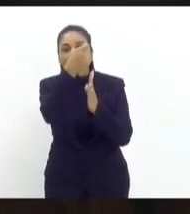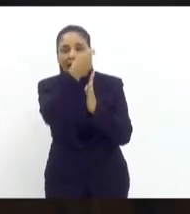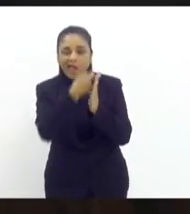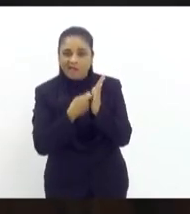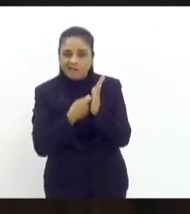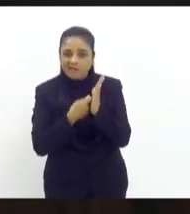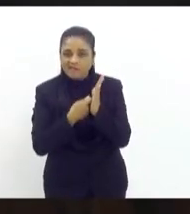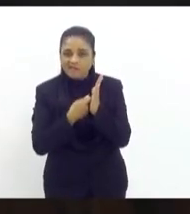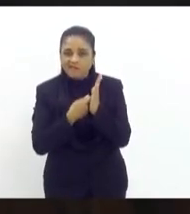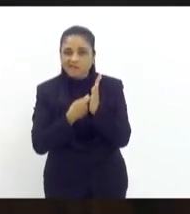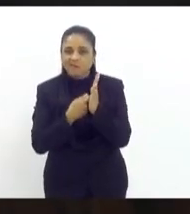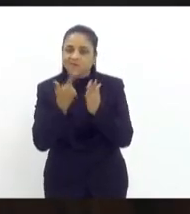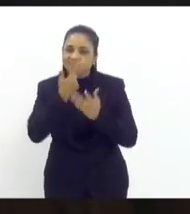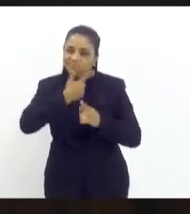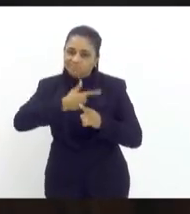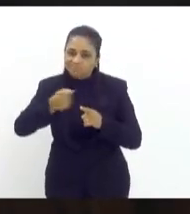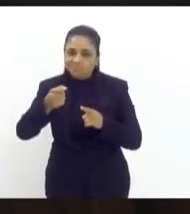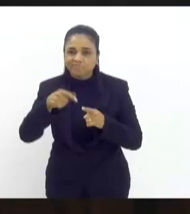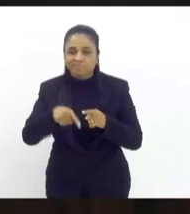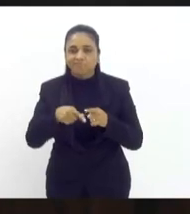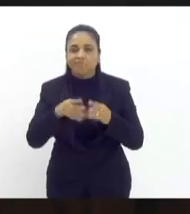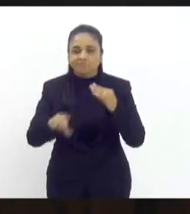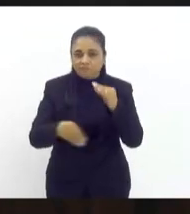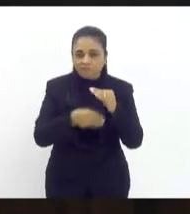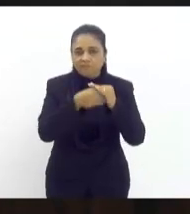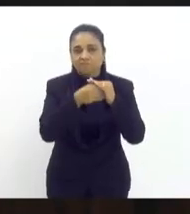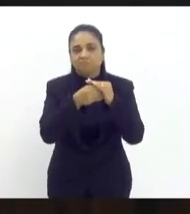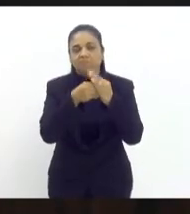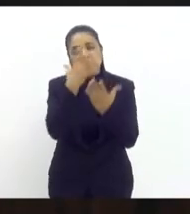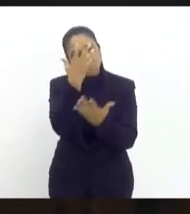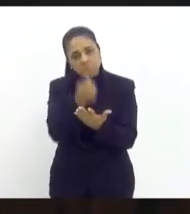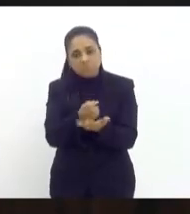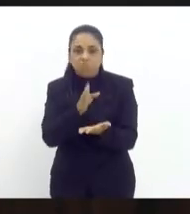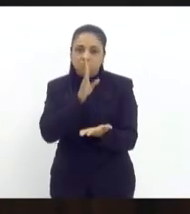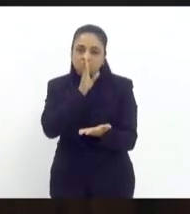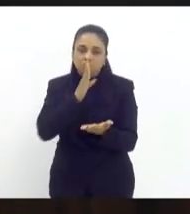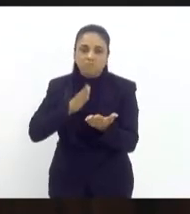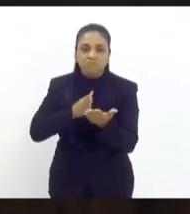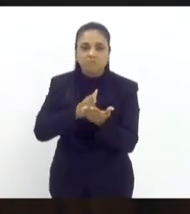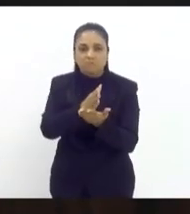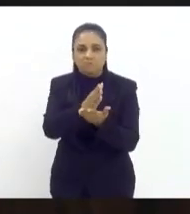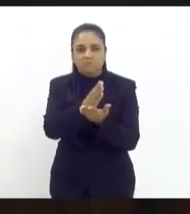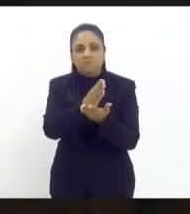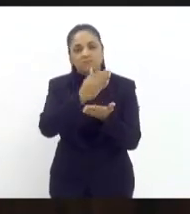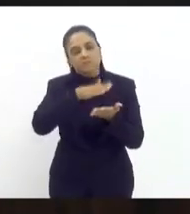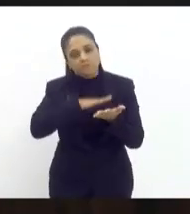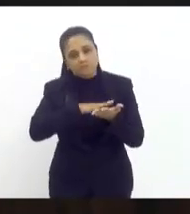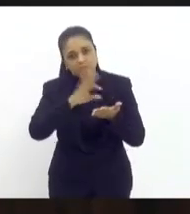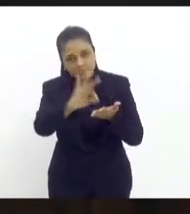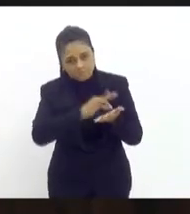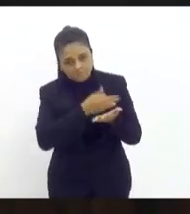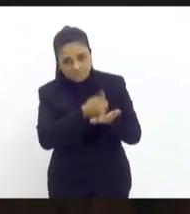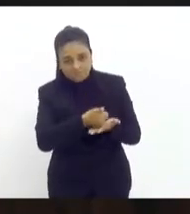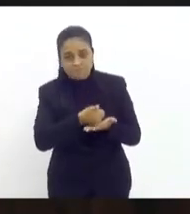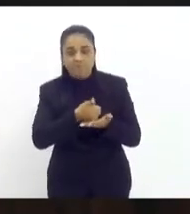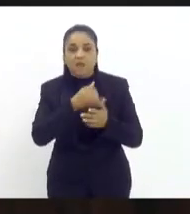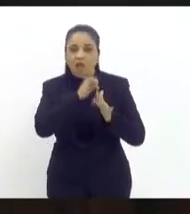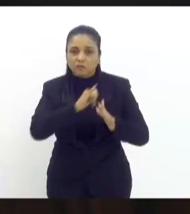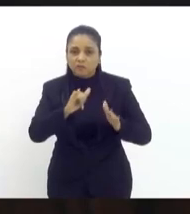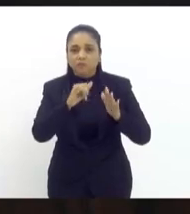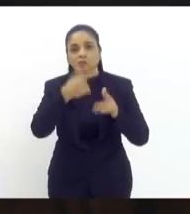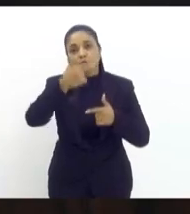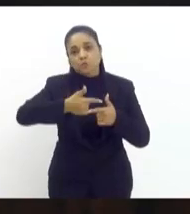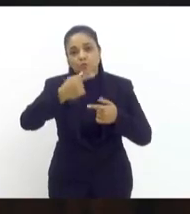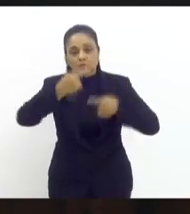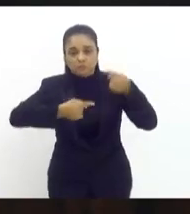a redação do vencido assim emendado senhores que a própria irmã Deus como estão aprovado vai autógrafo anuncio